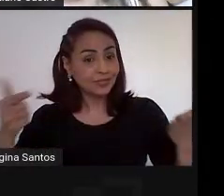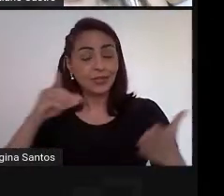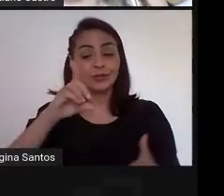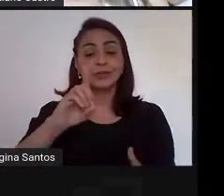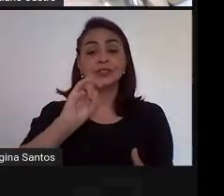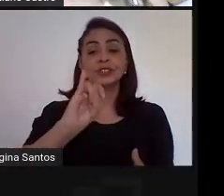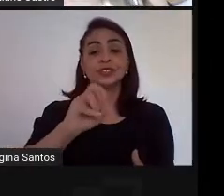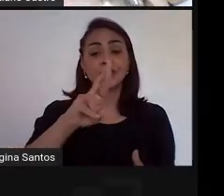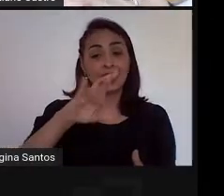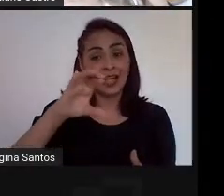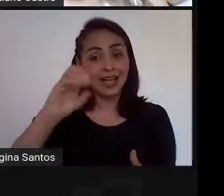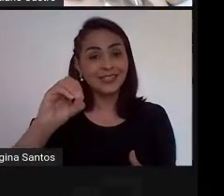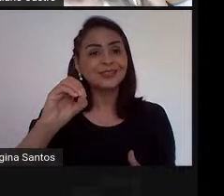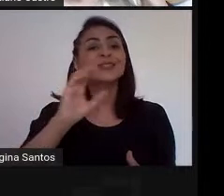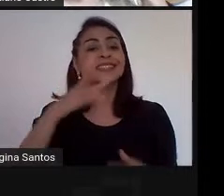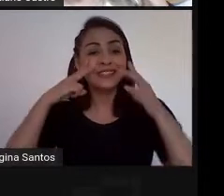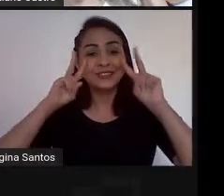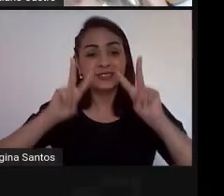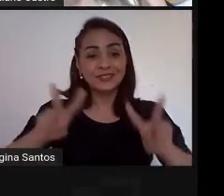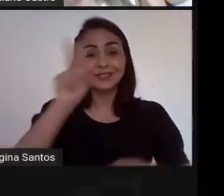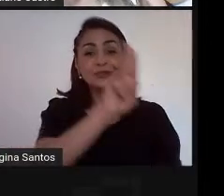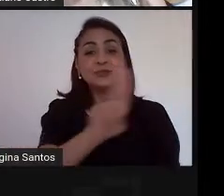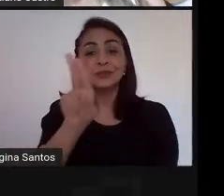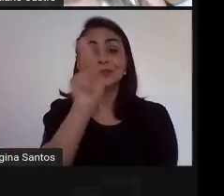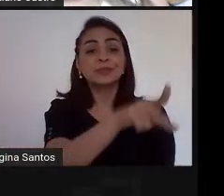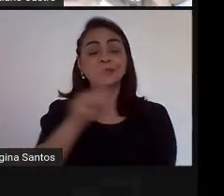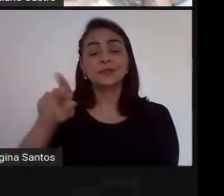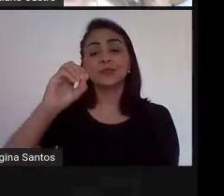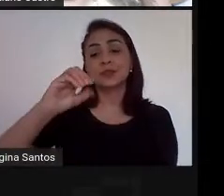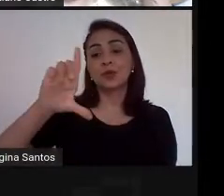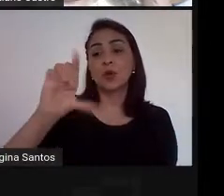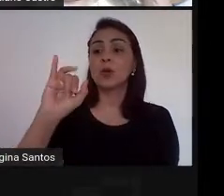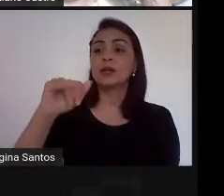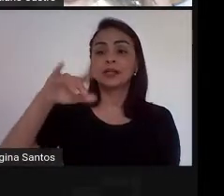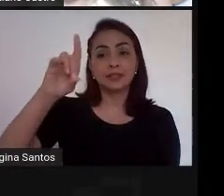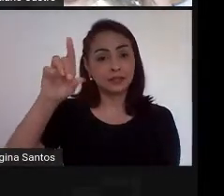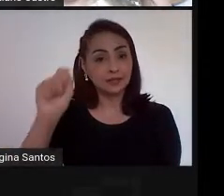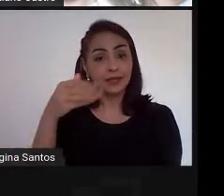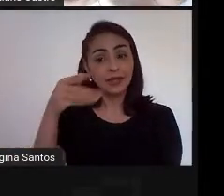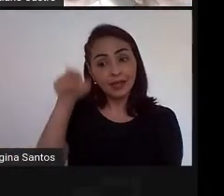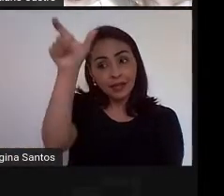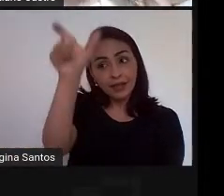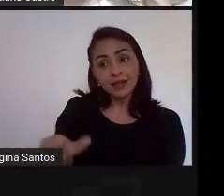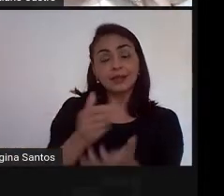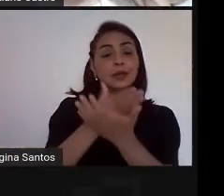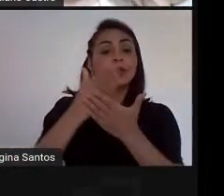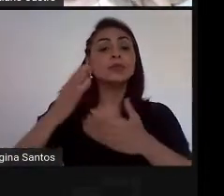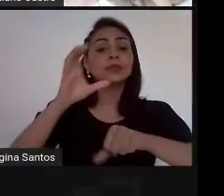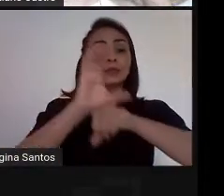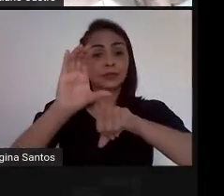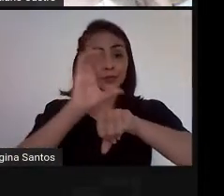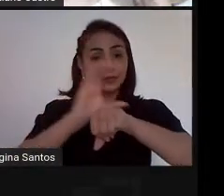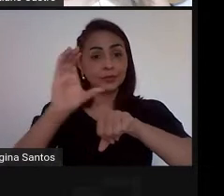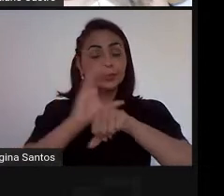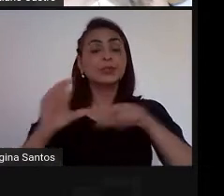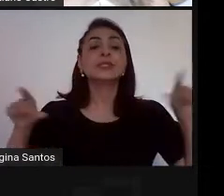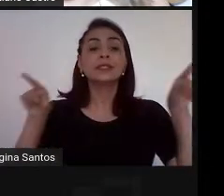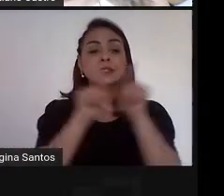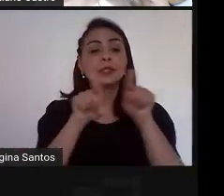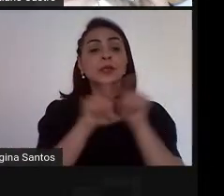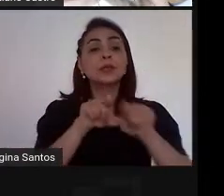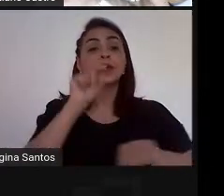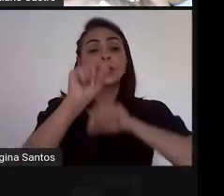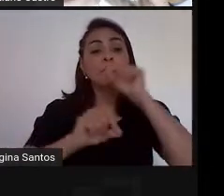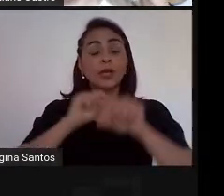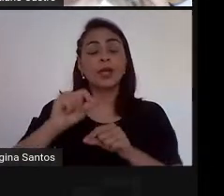professora Olinda, como uma das professoras que deu início ao curso, trabalhei com uma espécie de dossiê, um grande processo